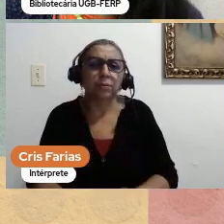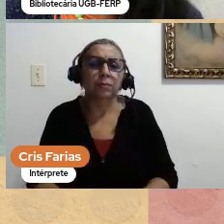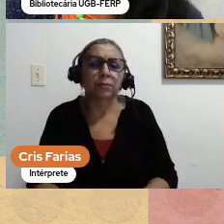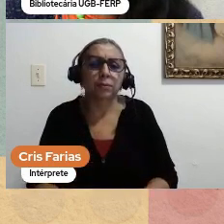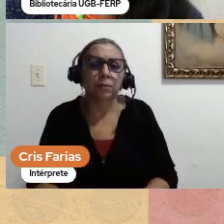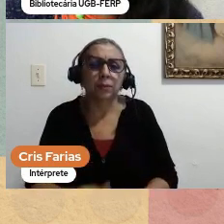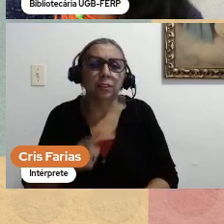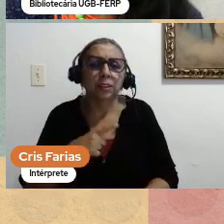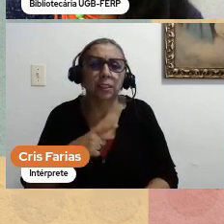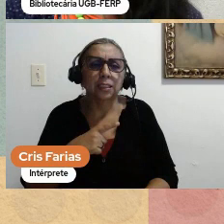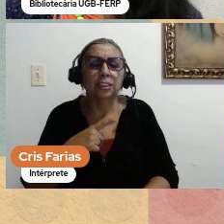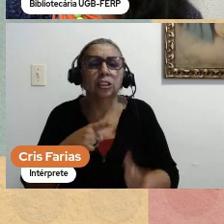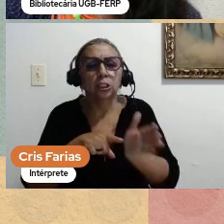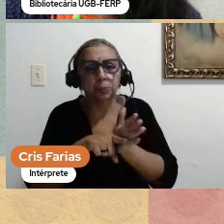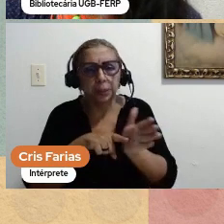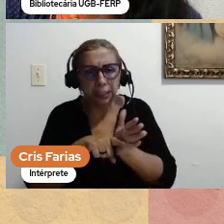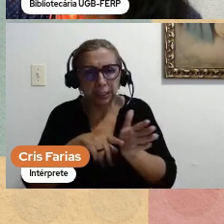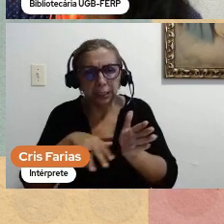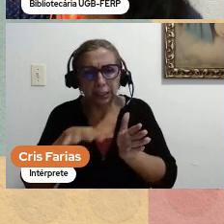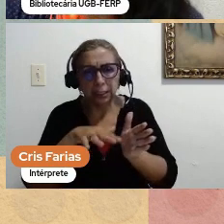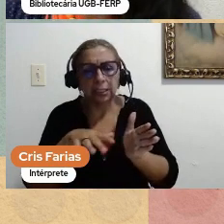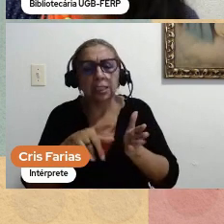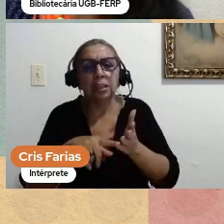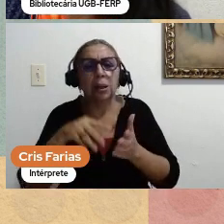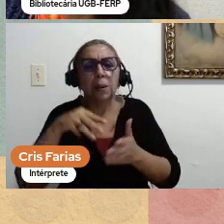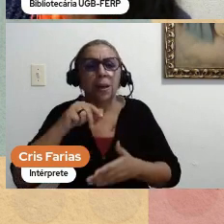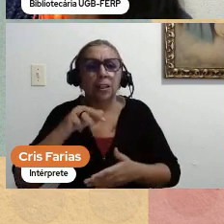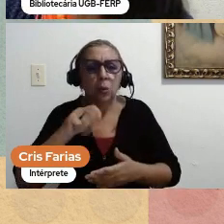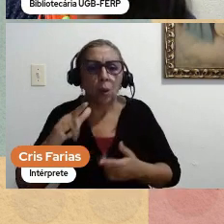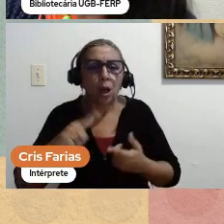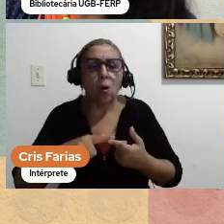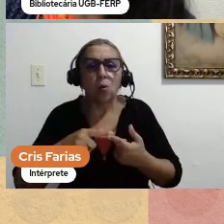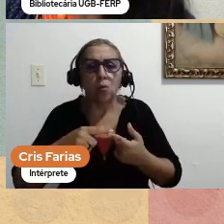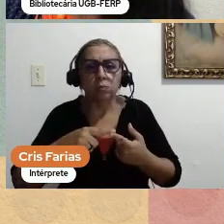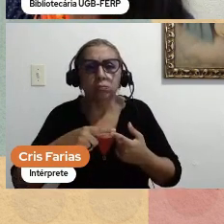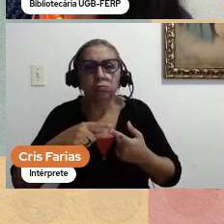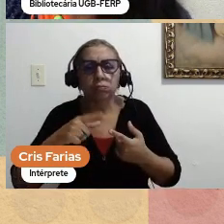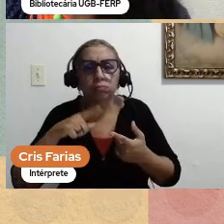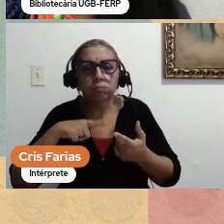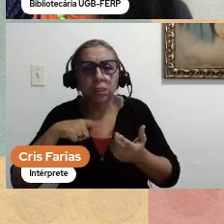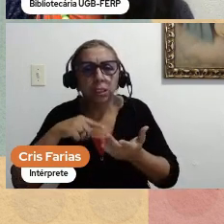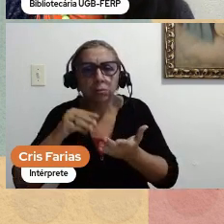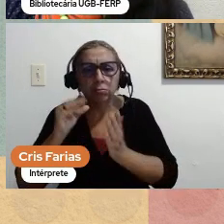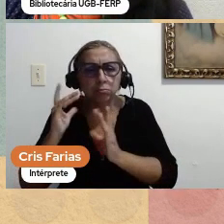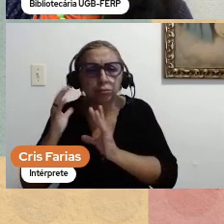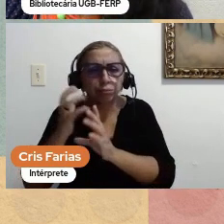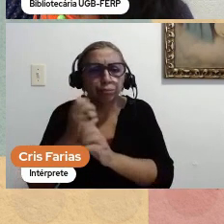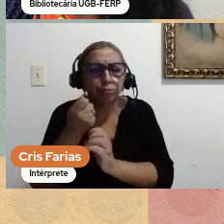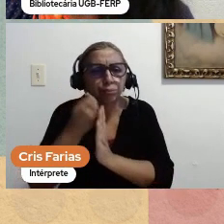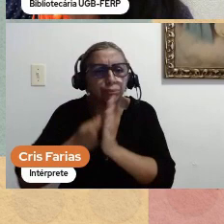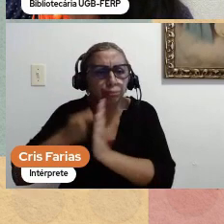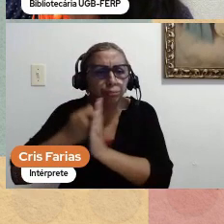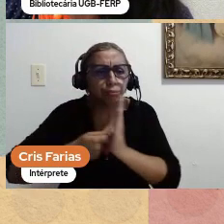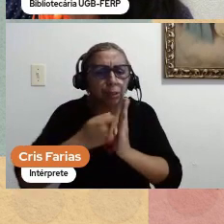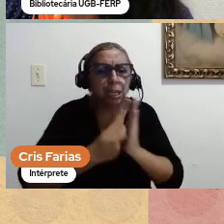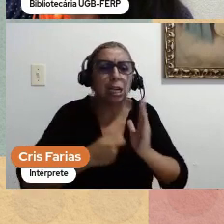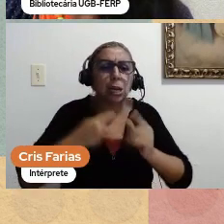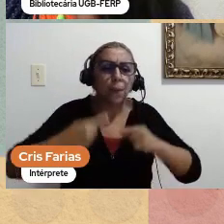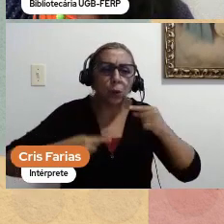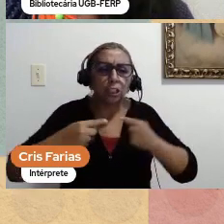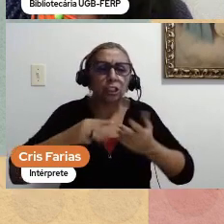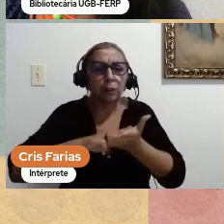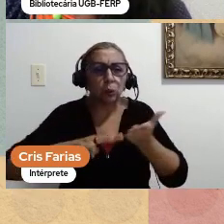temos os instrumentos de pesquisa, que são os manuais, os inventários, as políticas e os planos e as metodologias da